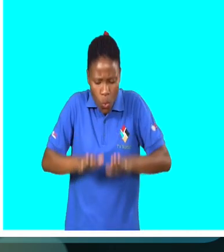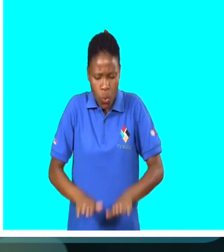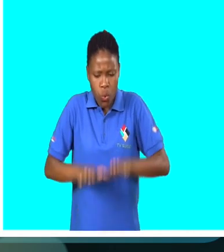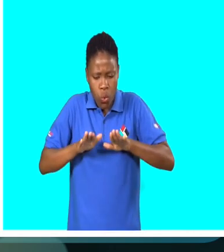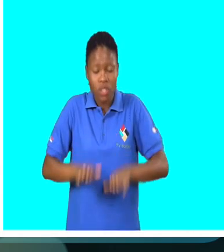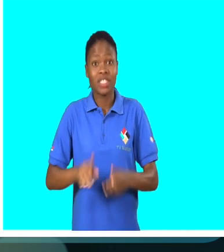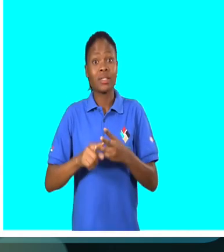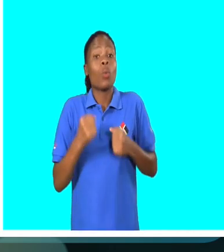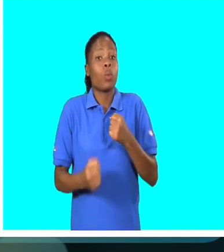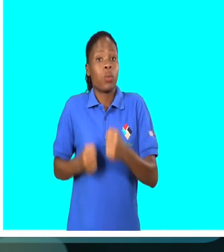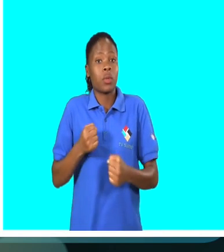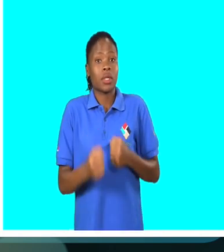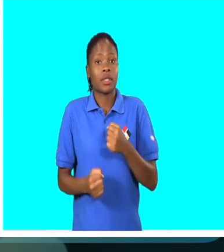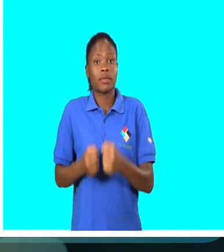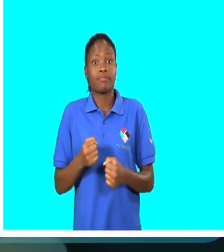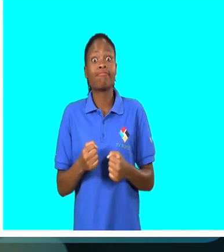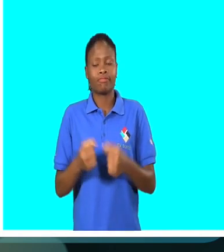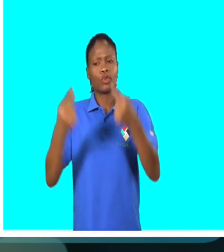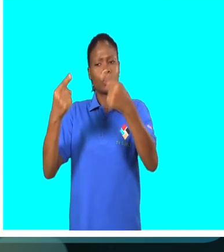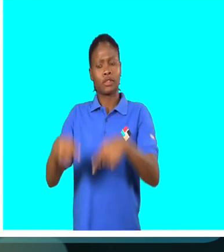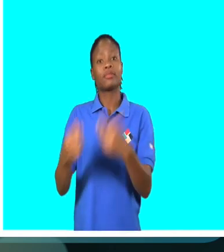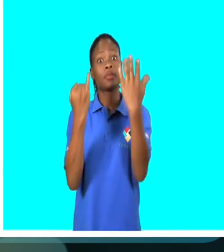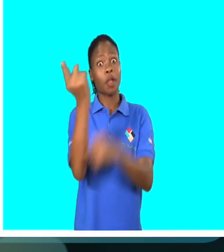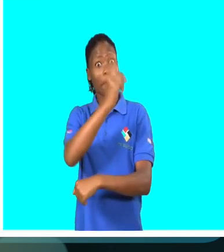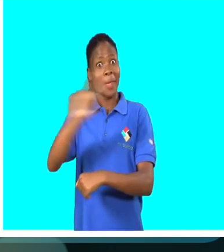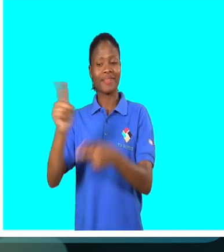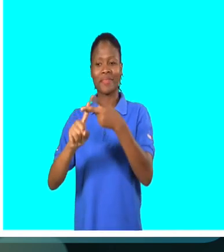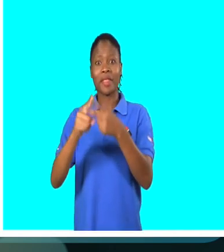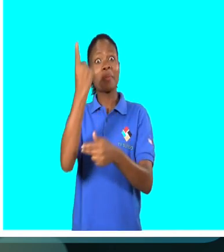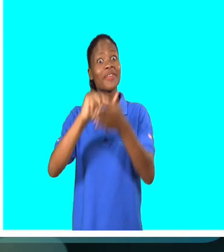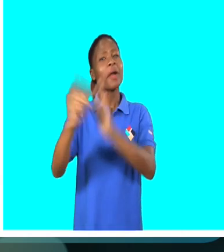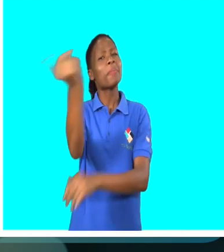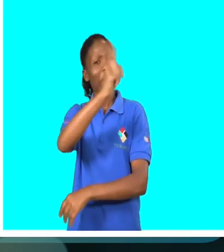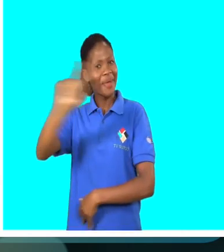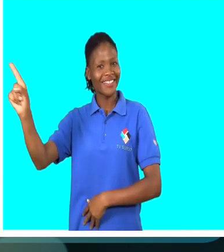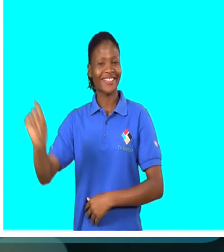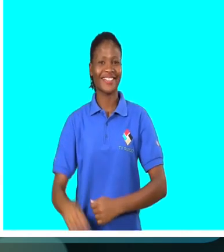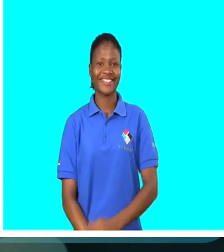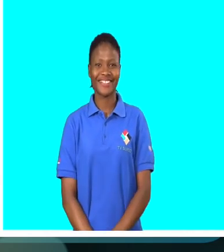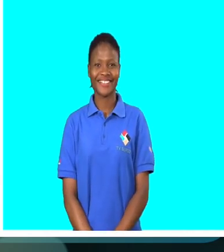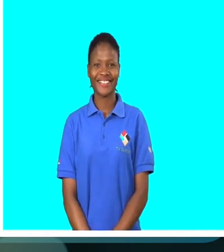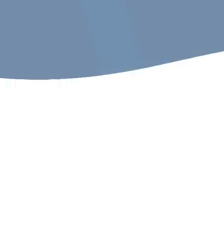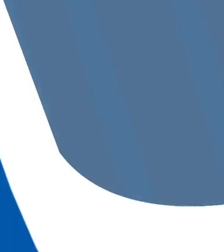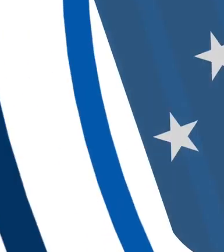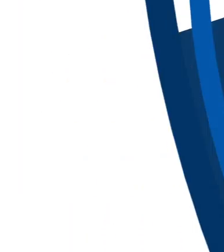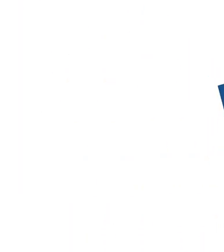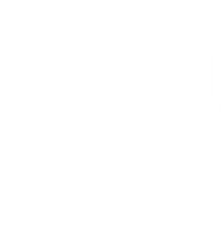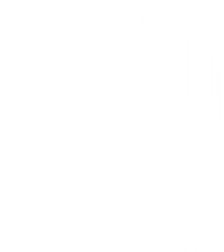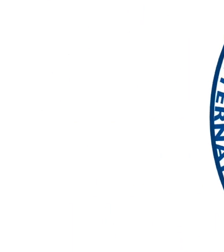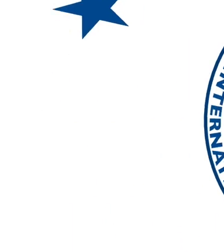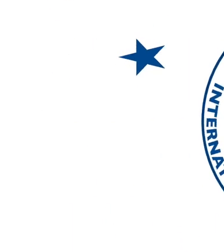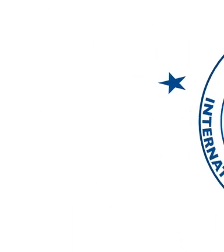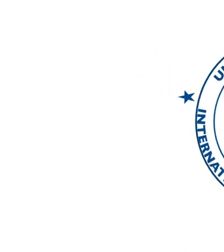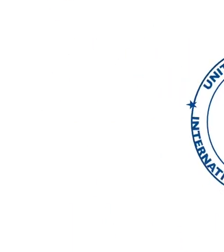por cerca de 30 atletas e organiza duas competições anuais, uma em cada semestre. Nós